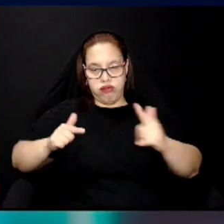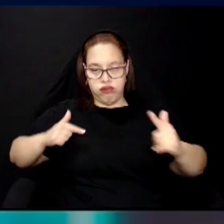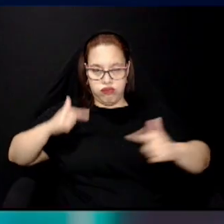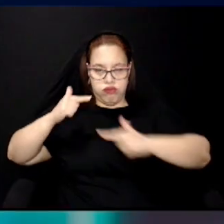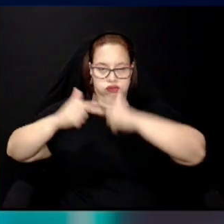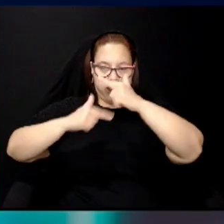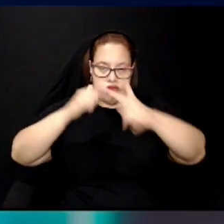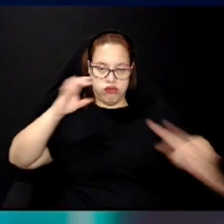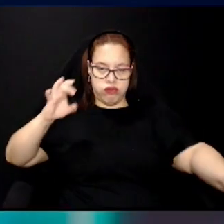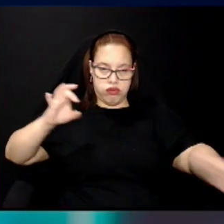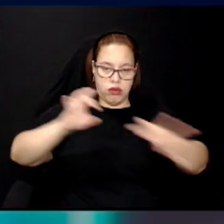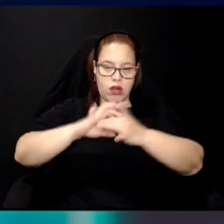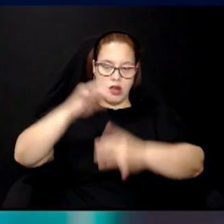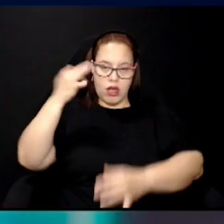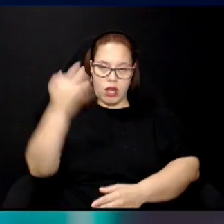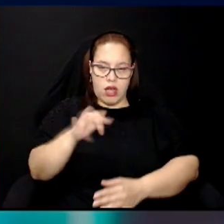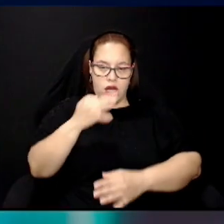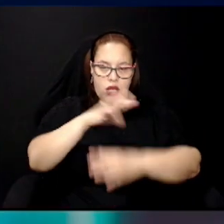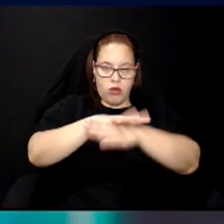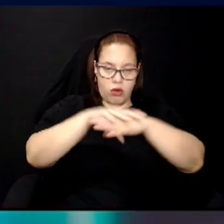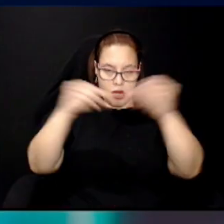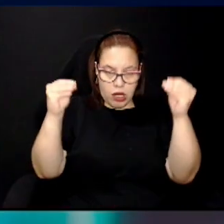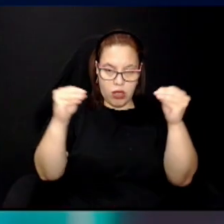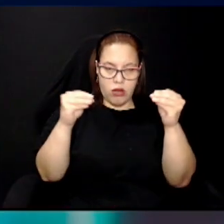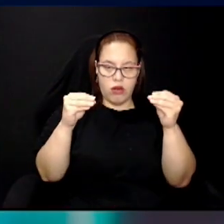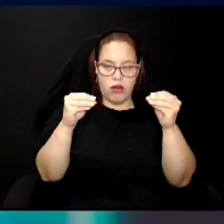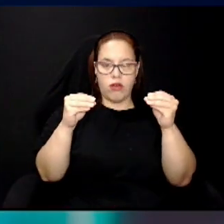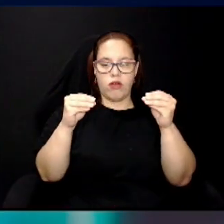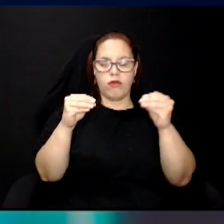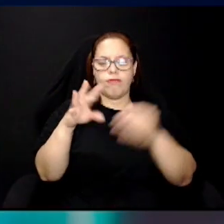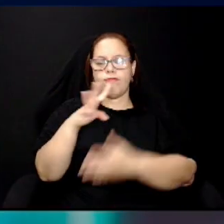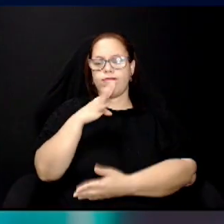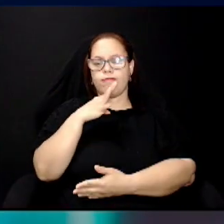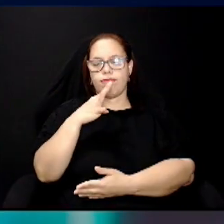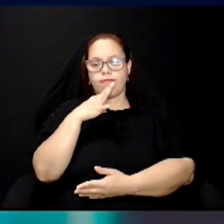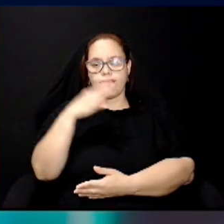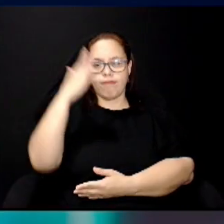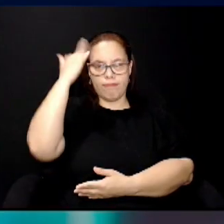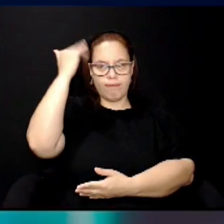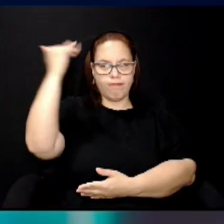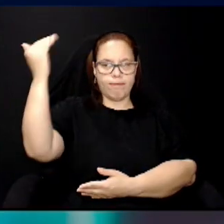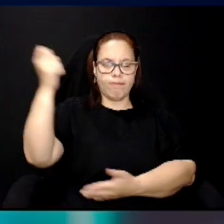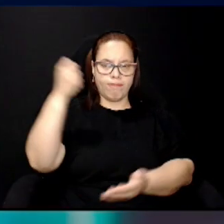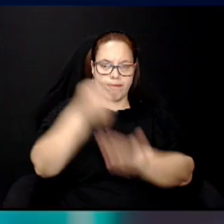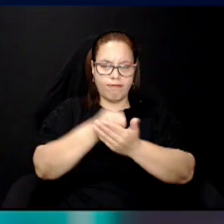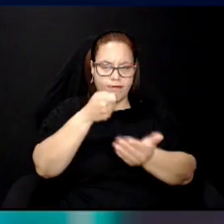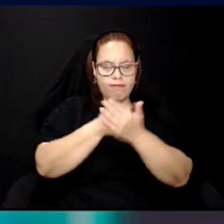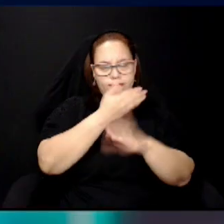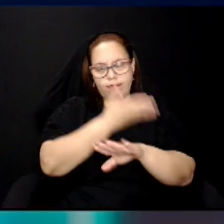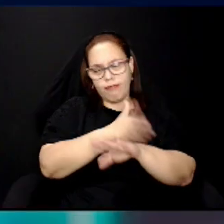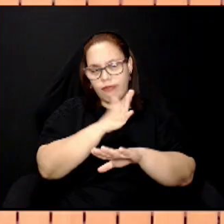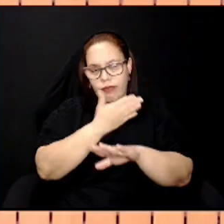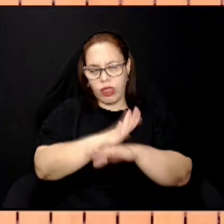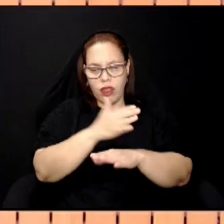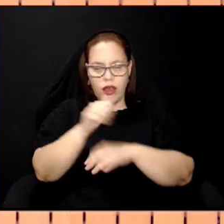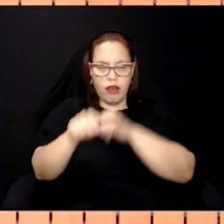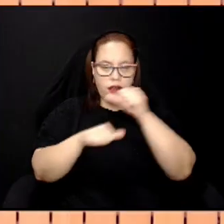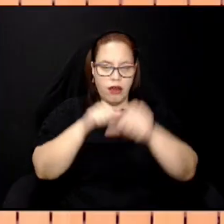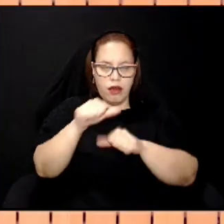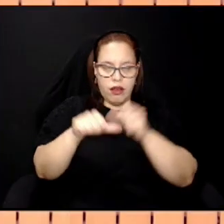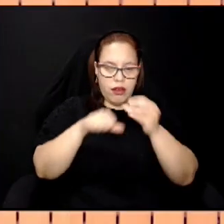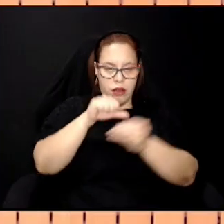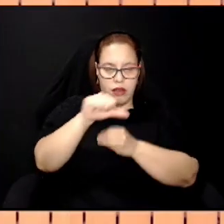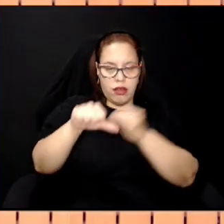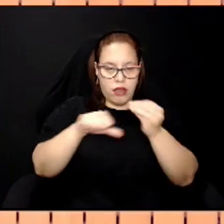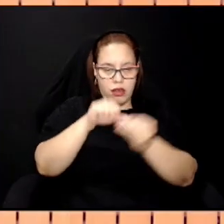dor e a cura, entre o conhecimento acadêmico e a aplicação prática que transforma vidas. Que